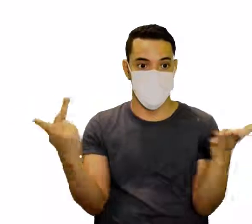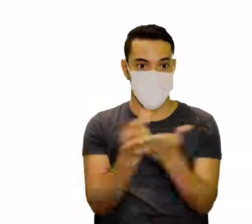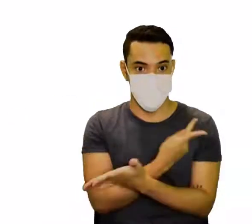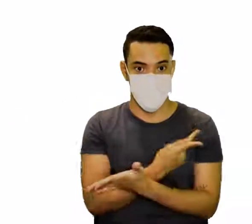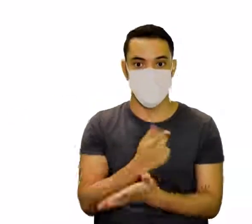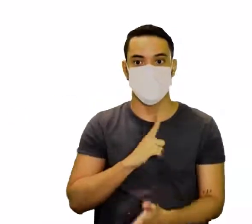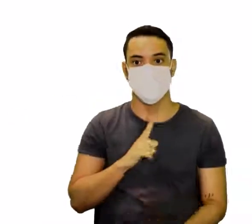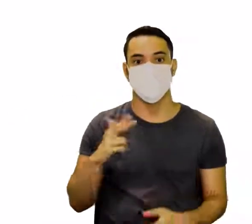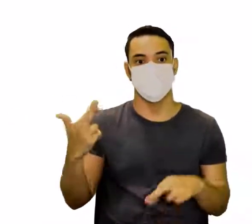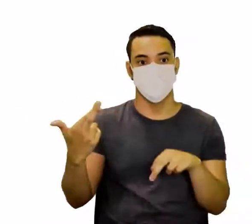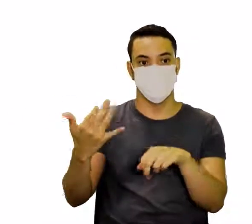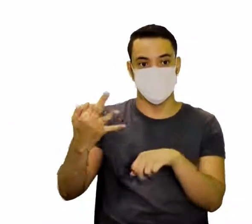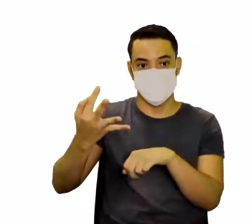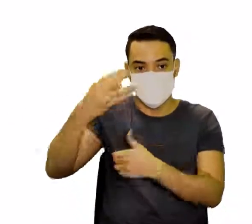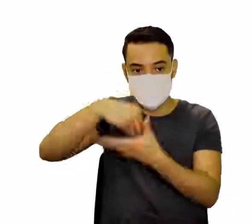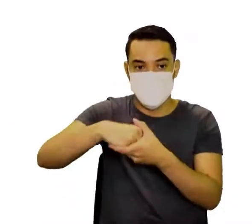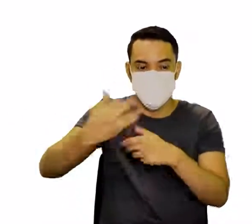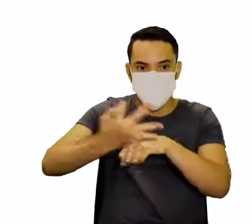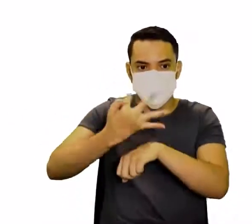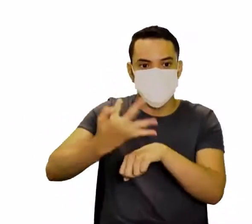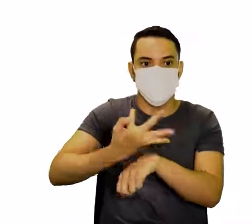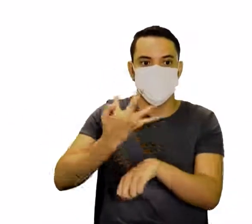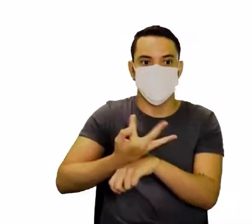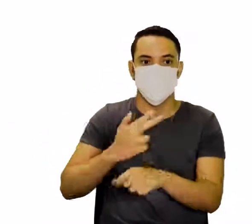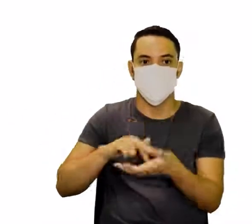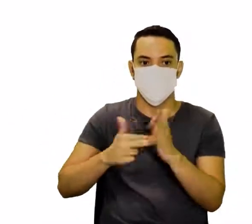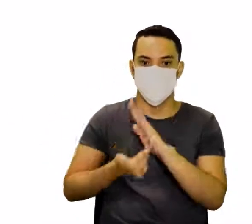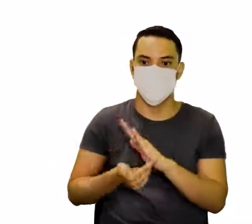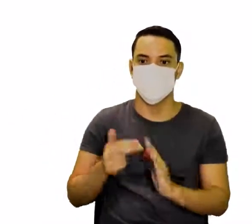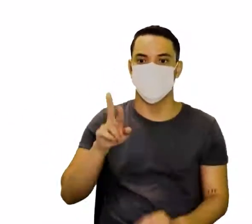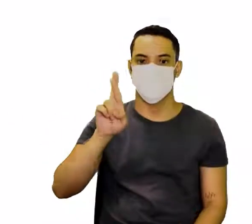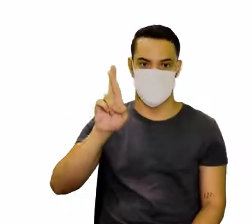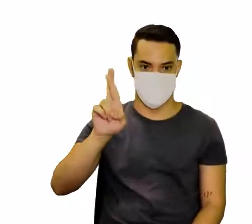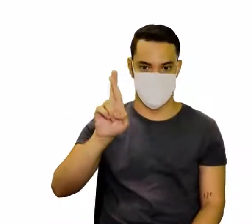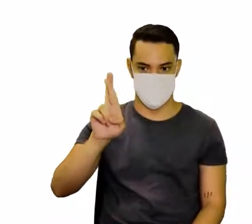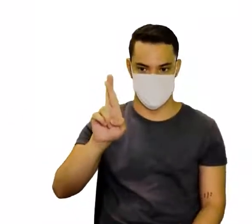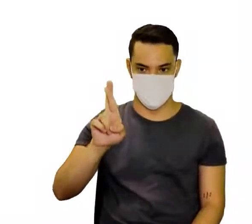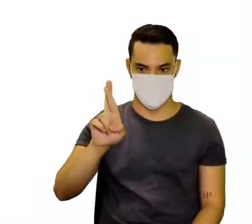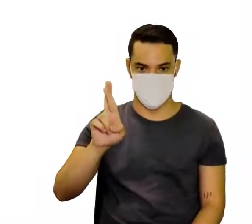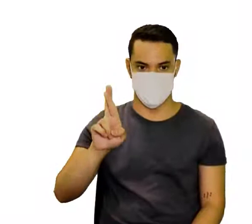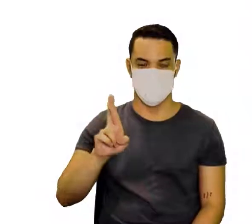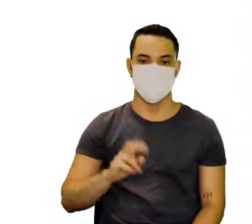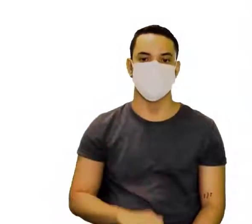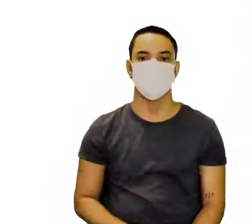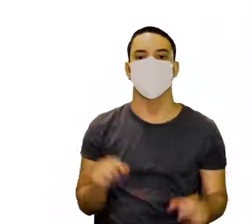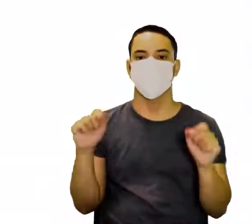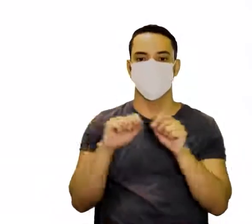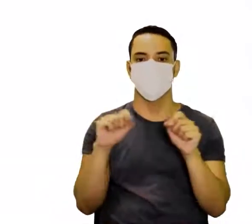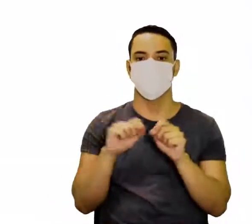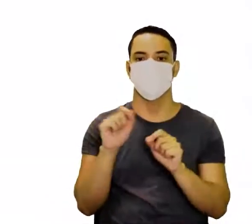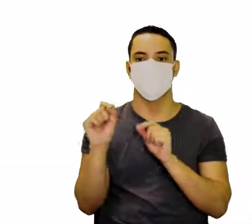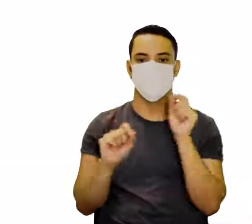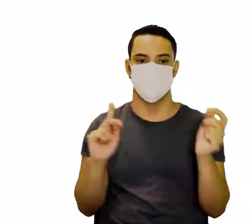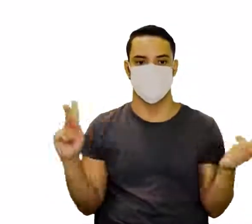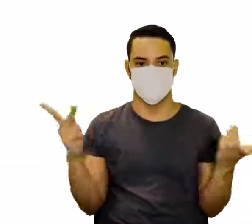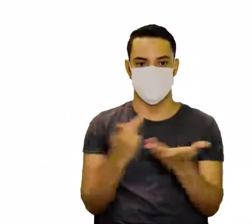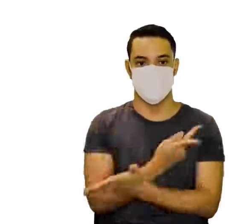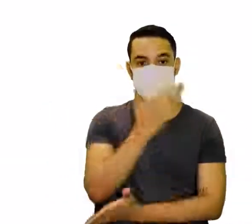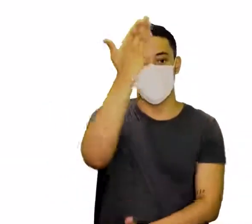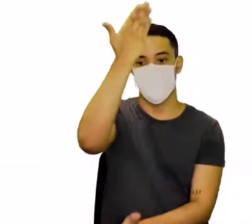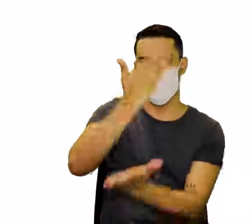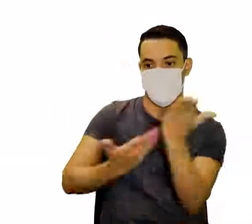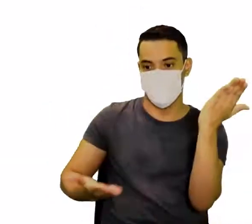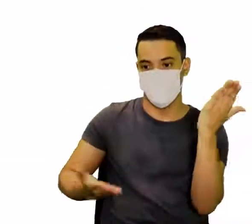certa resistência interna, vamos representar a resistência interna por Rzinho, faz com que haja uma perda